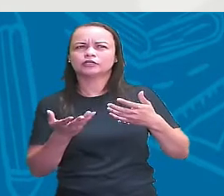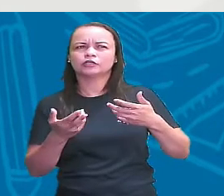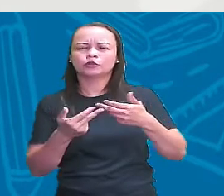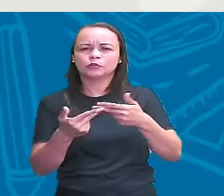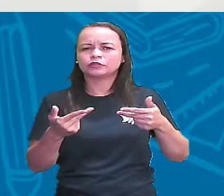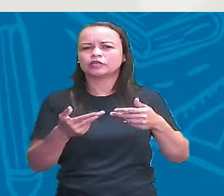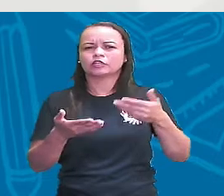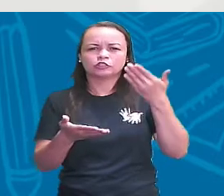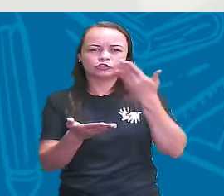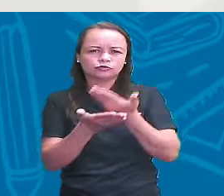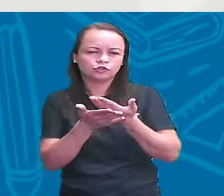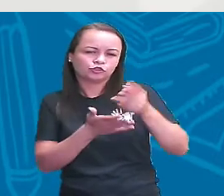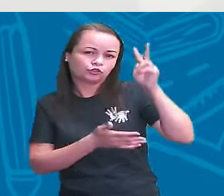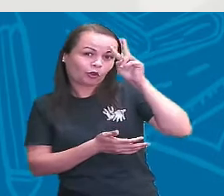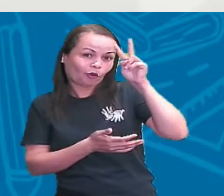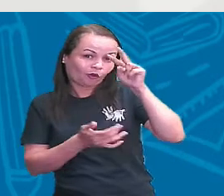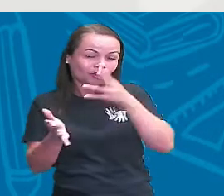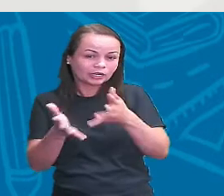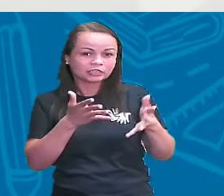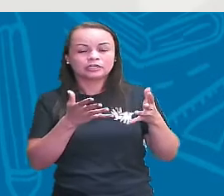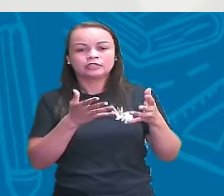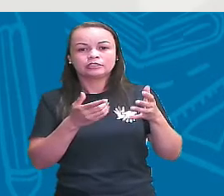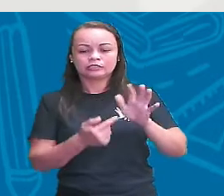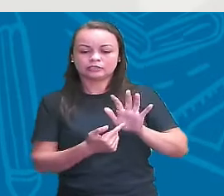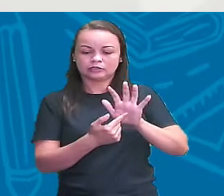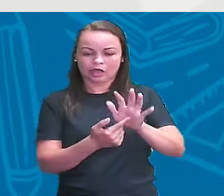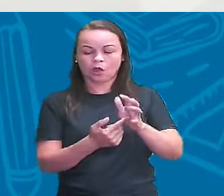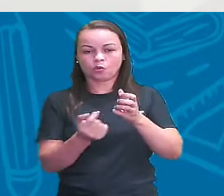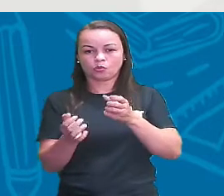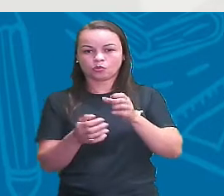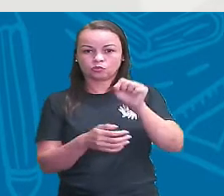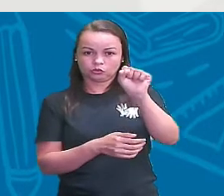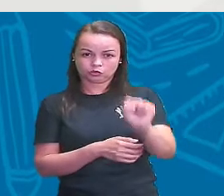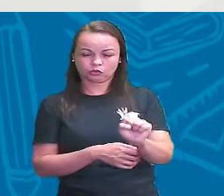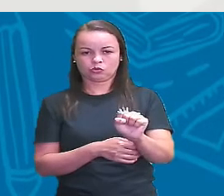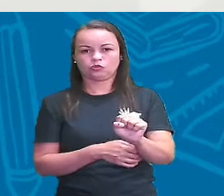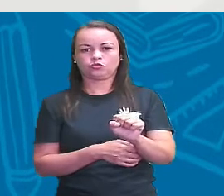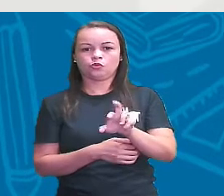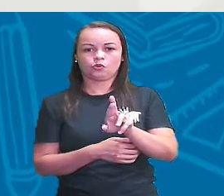arqueológicos que eles começaram a florescer ao sul do rio Níger por volta lá